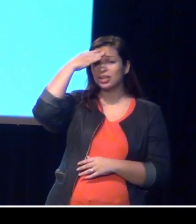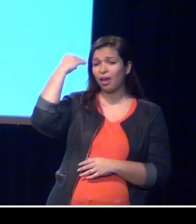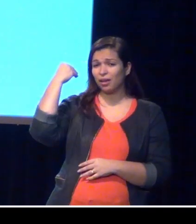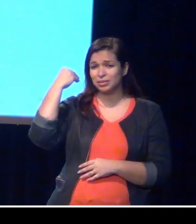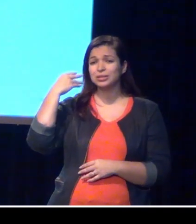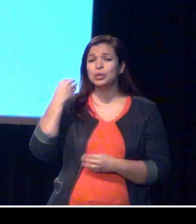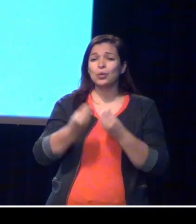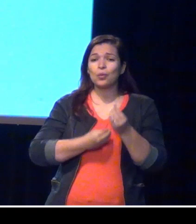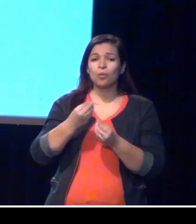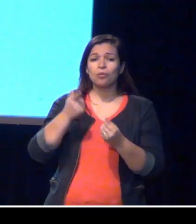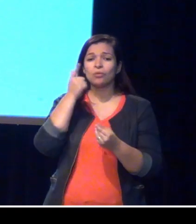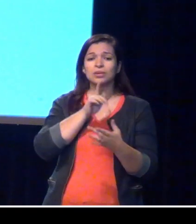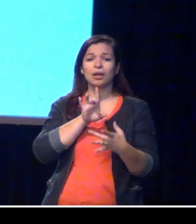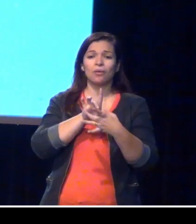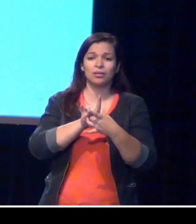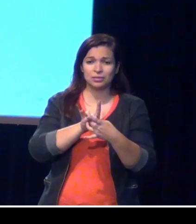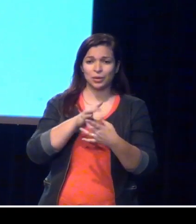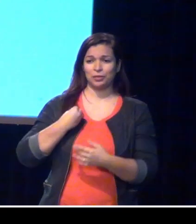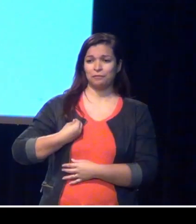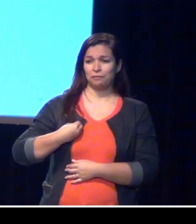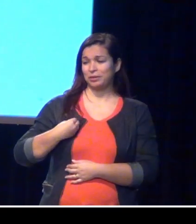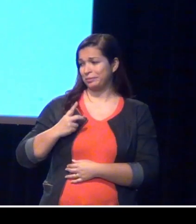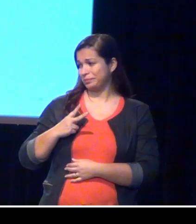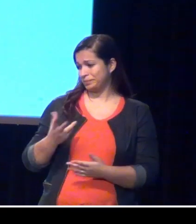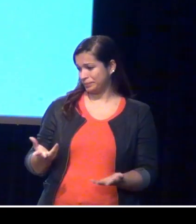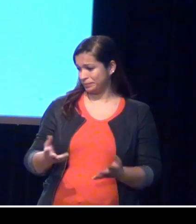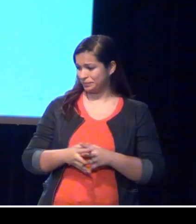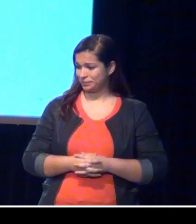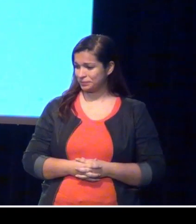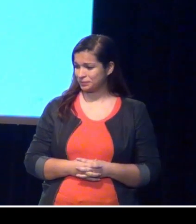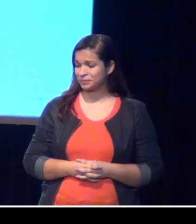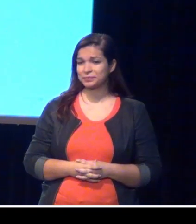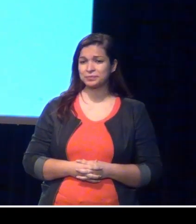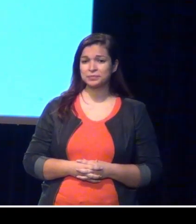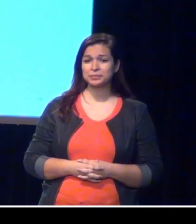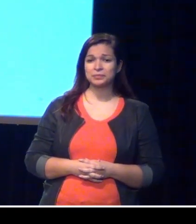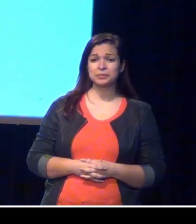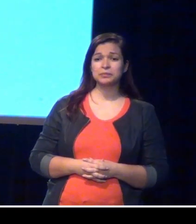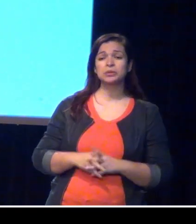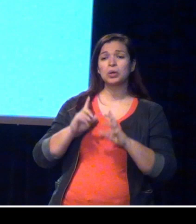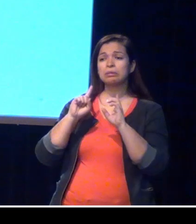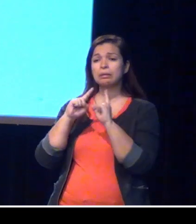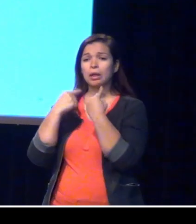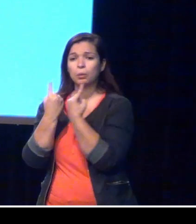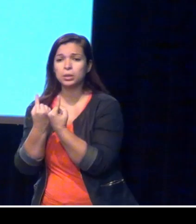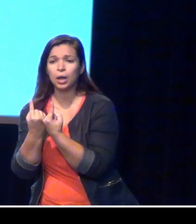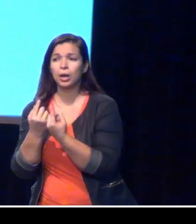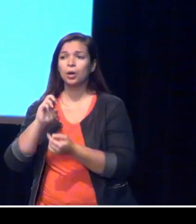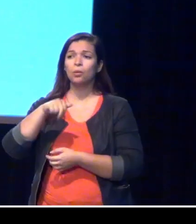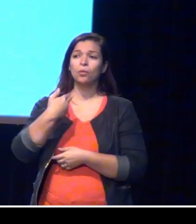nossa conexão da vida particular, das nossas reuniões, dos nossos grupos